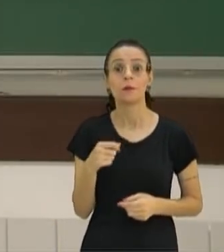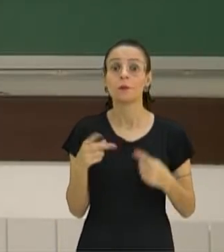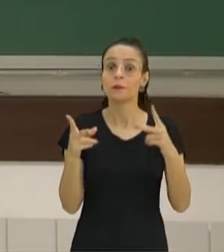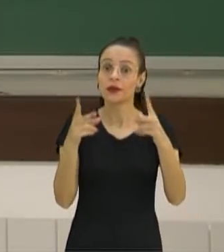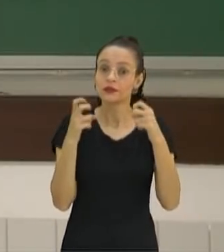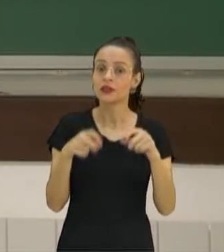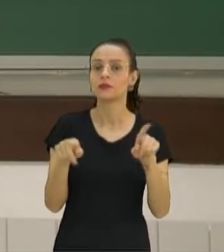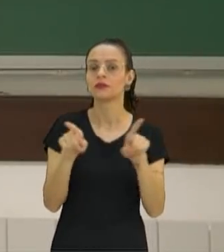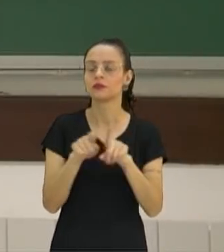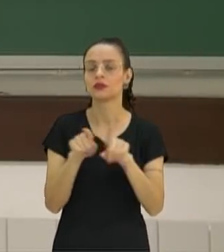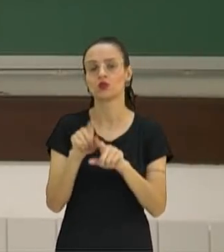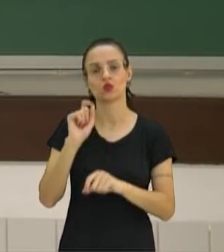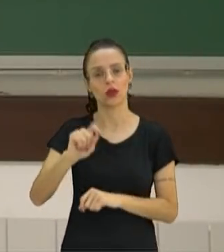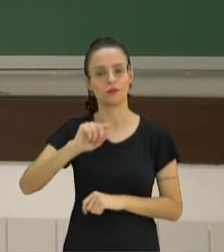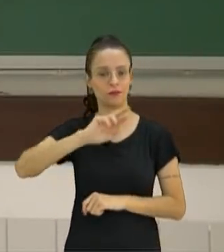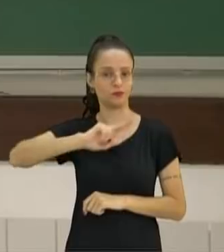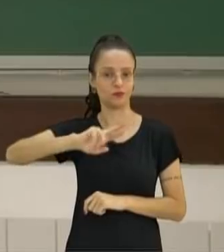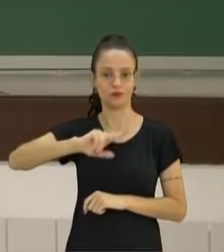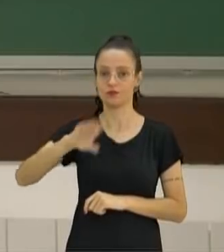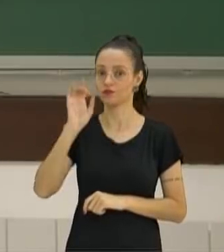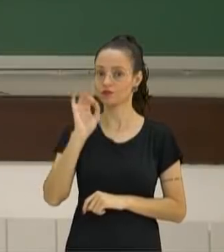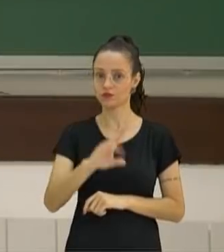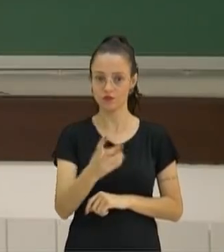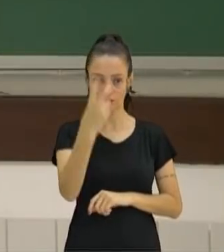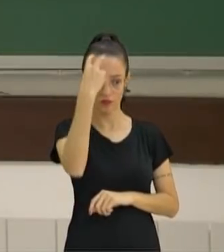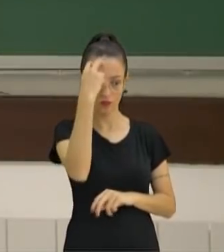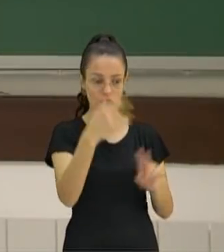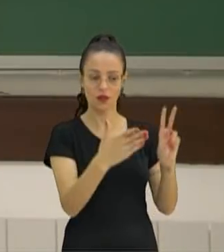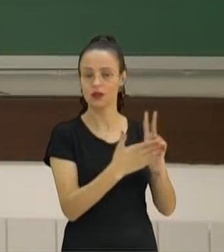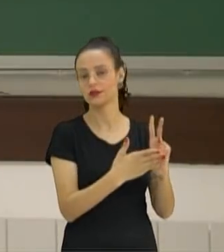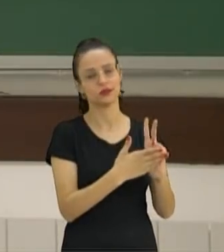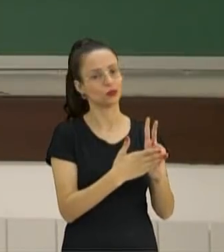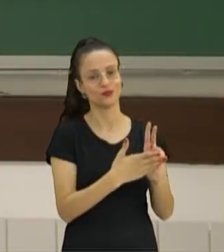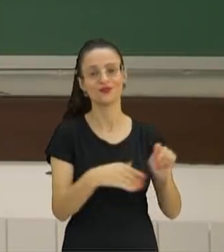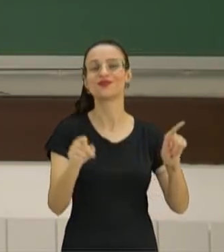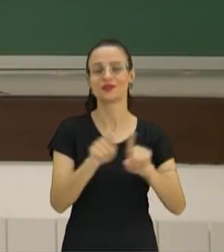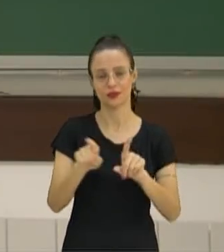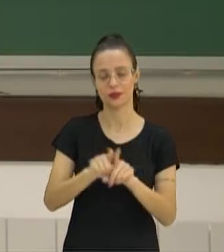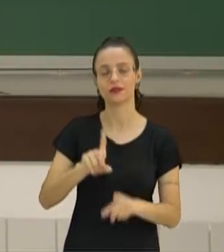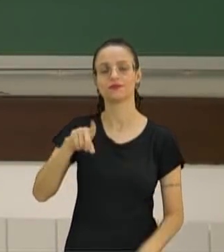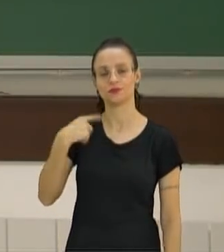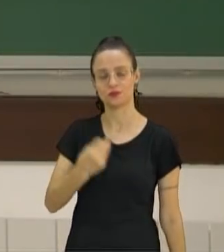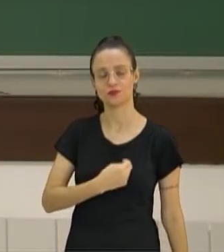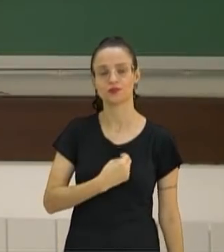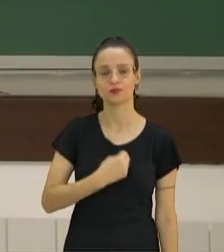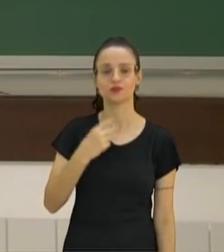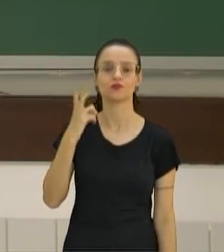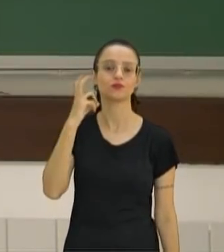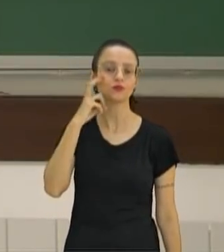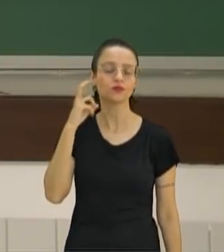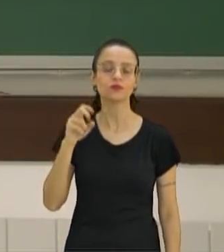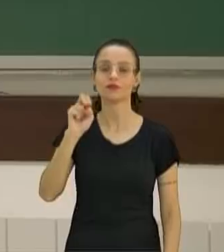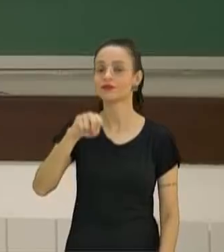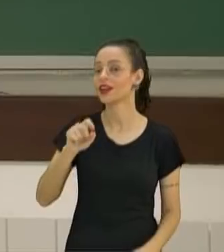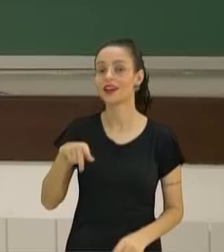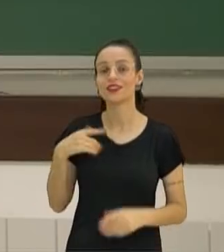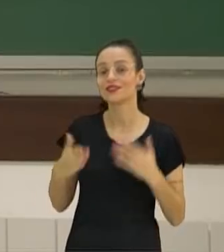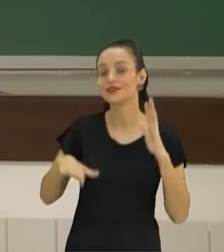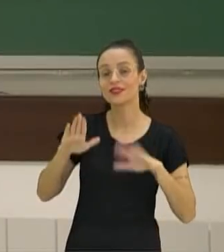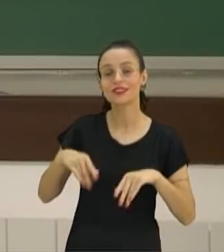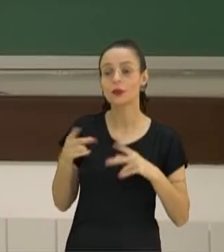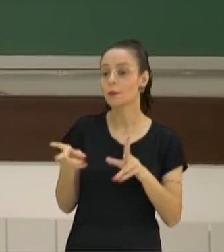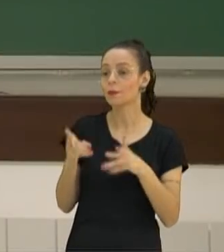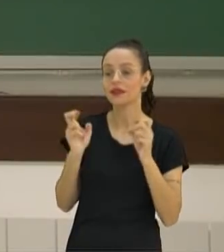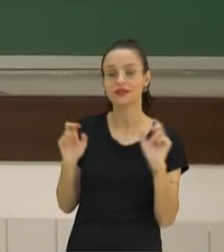percebe então que não é algo só da cultura indígena, mas também está presente na nossa, né? E às vezes a gente nem se dá conta